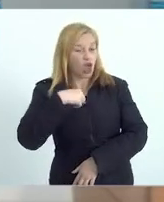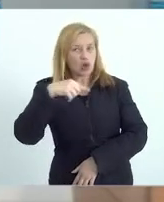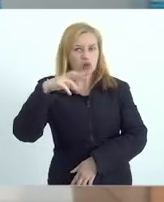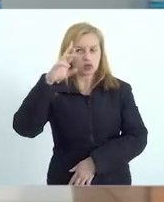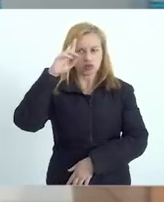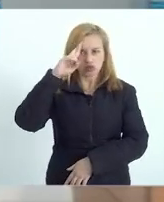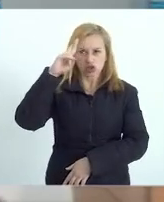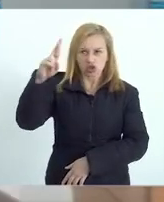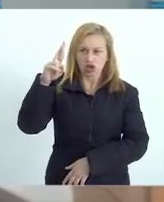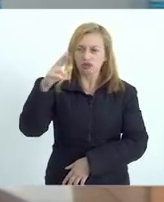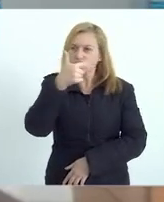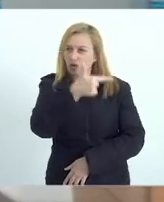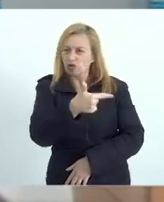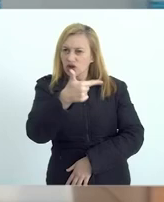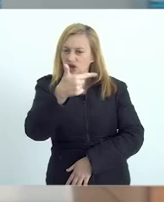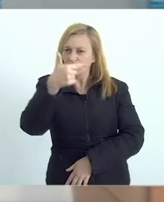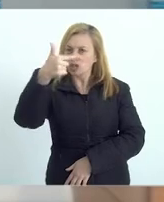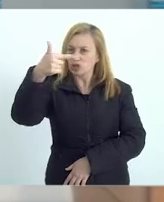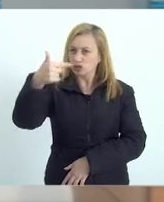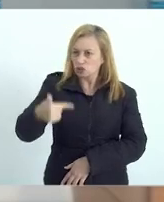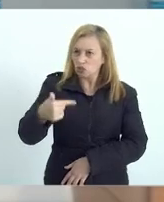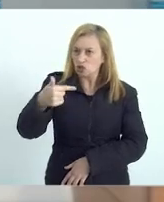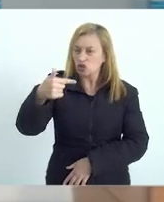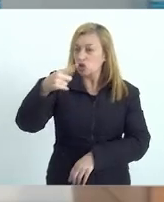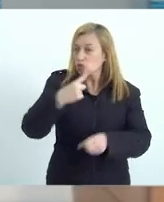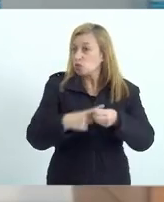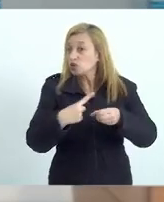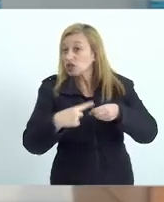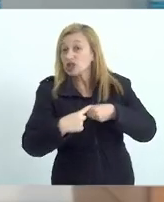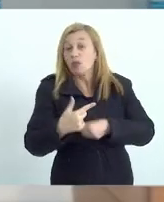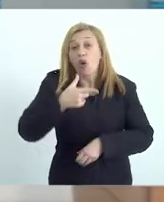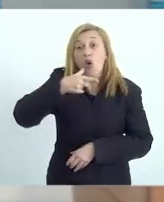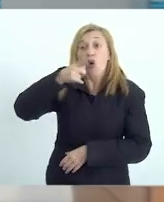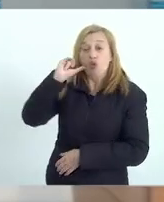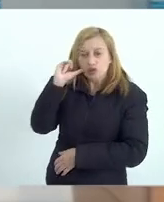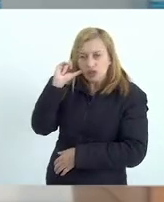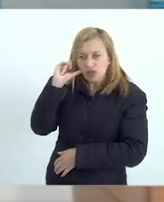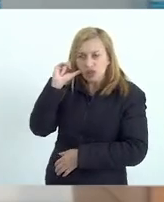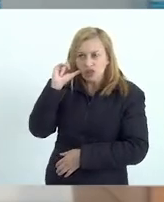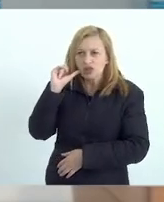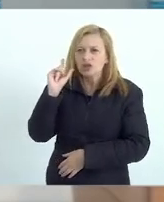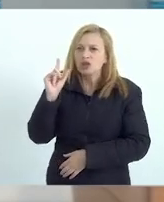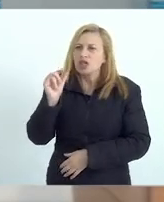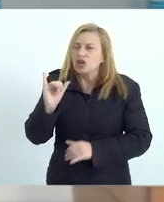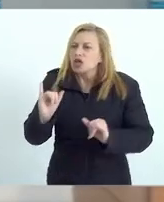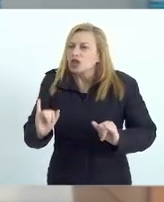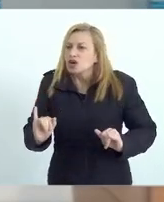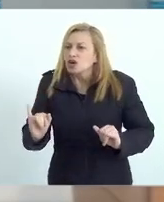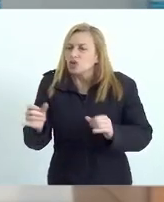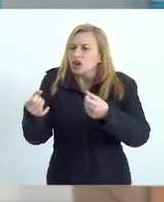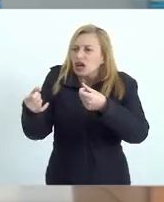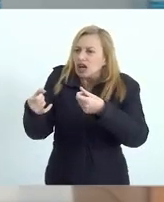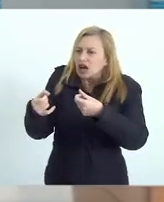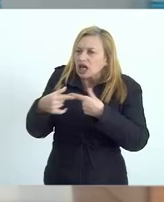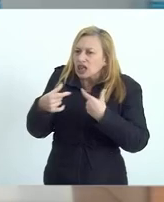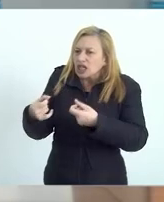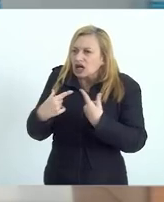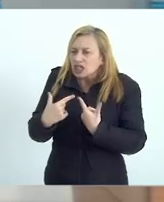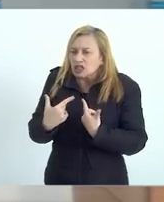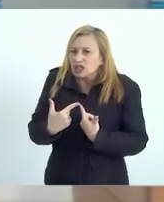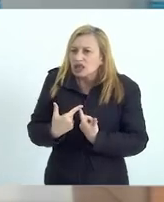92 municípios bom então ontem eu sofri um questionamento